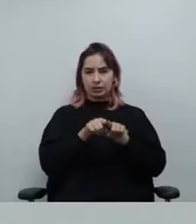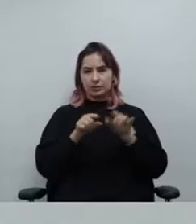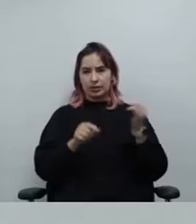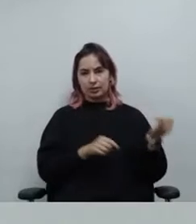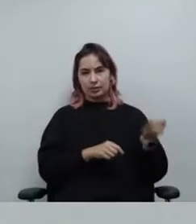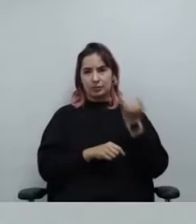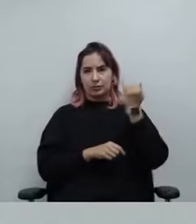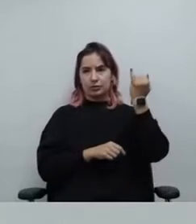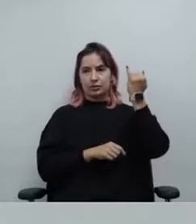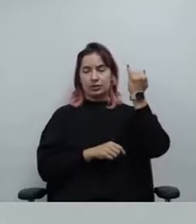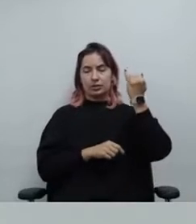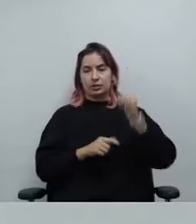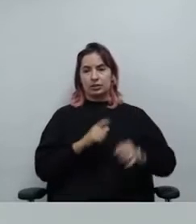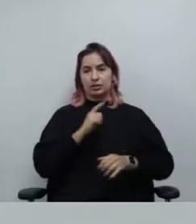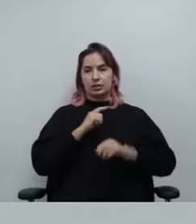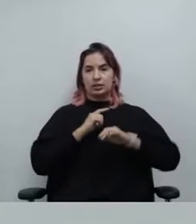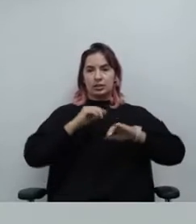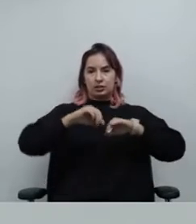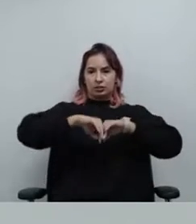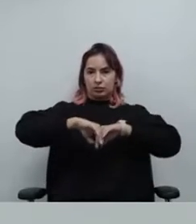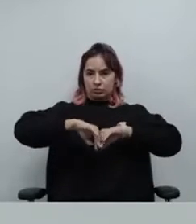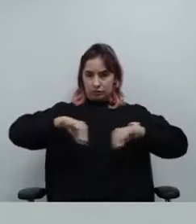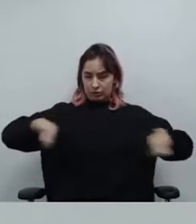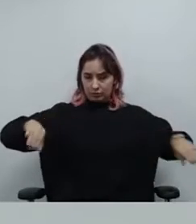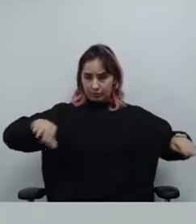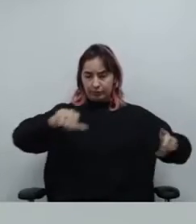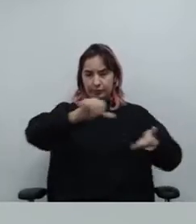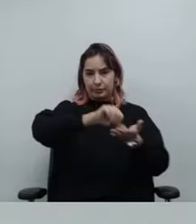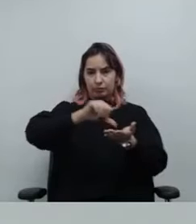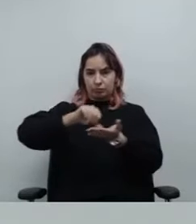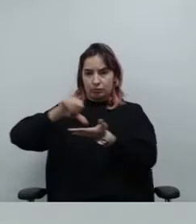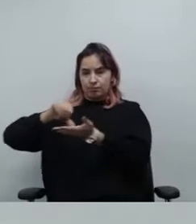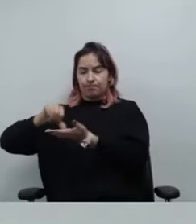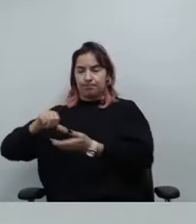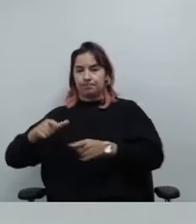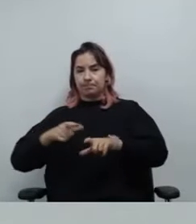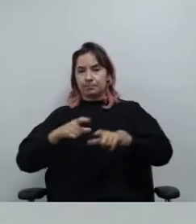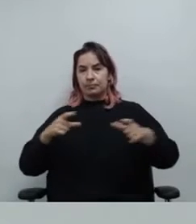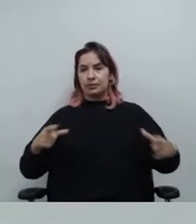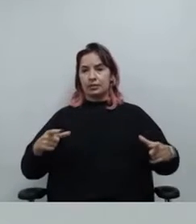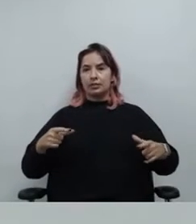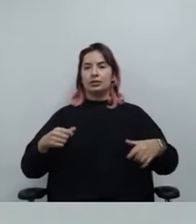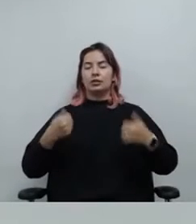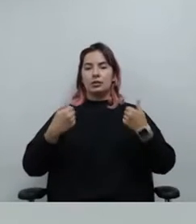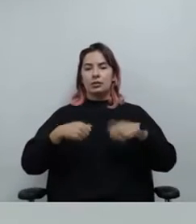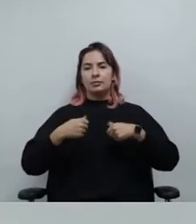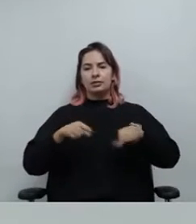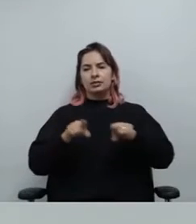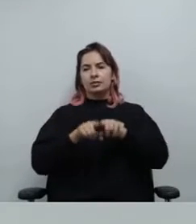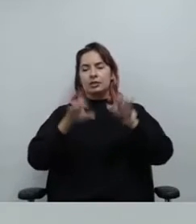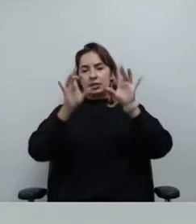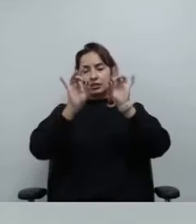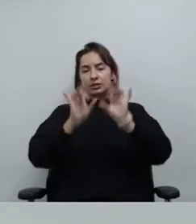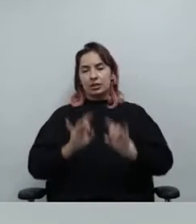importância de que haja o desmembramento do núcleo nesta expansão. É preciso